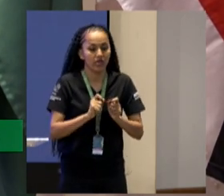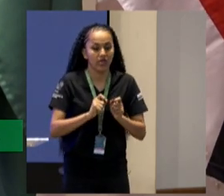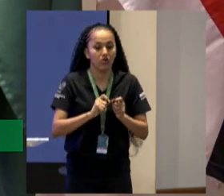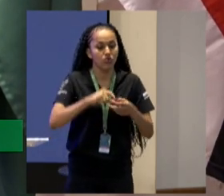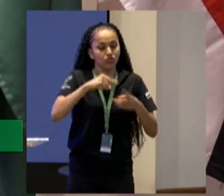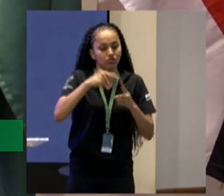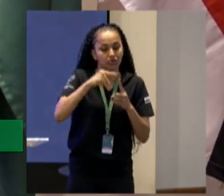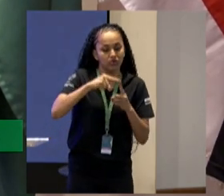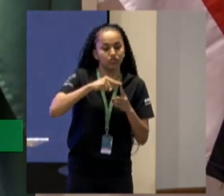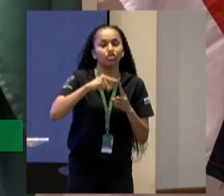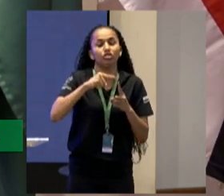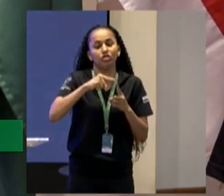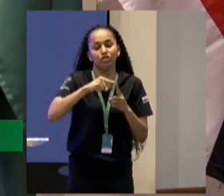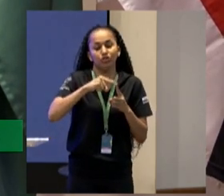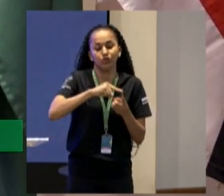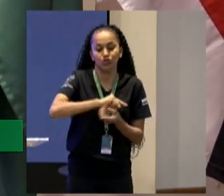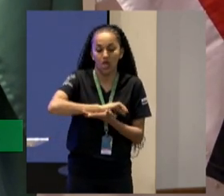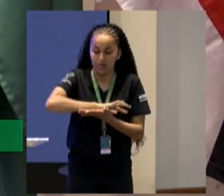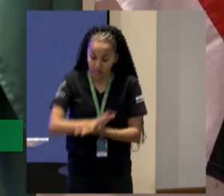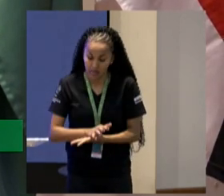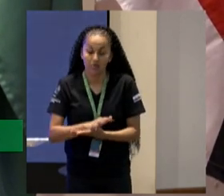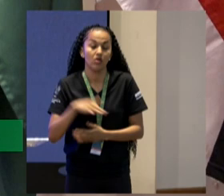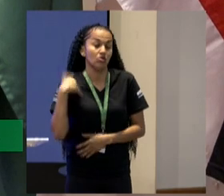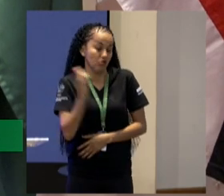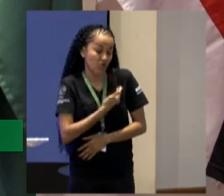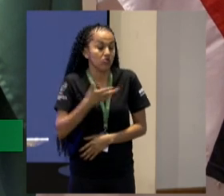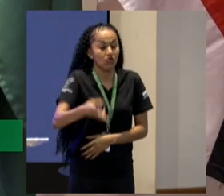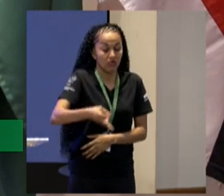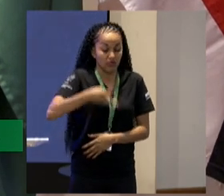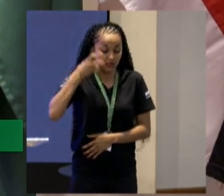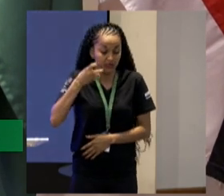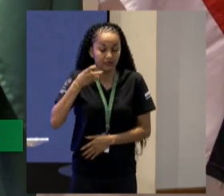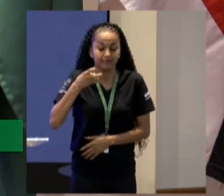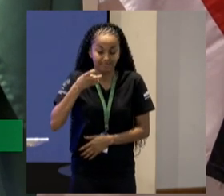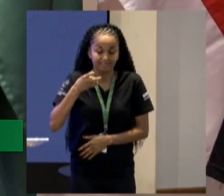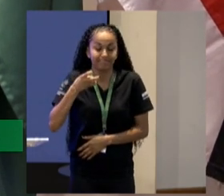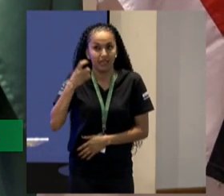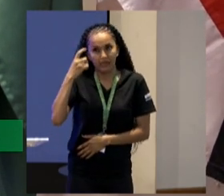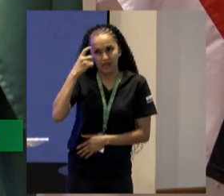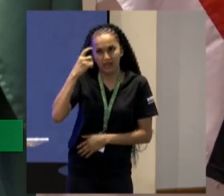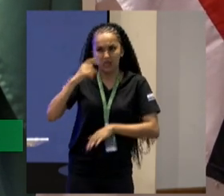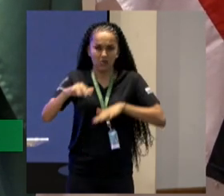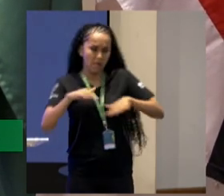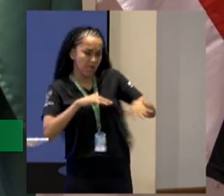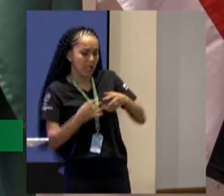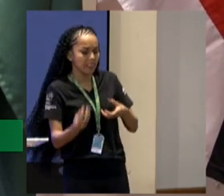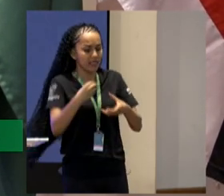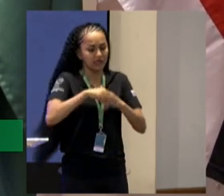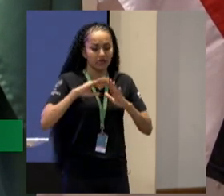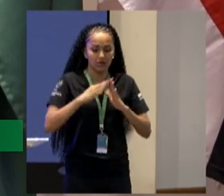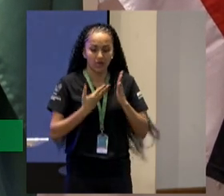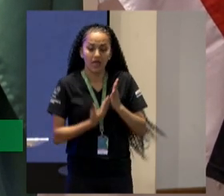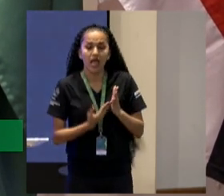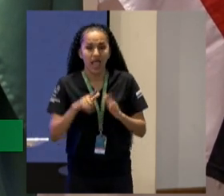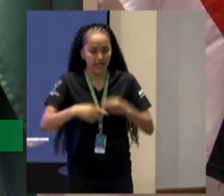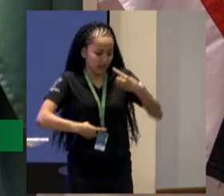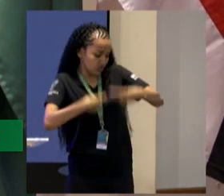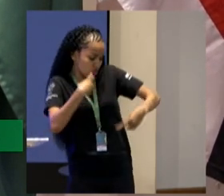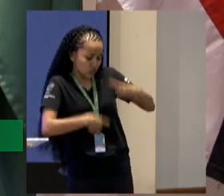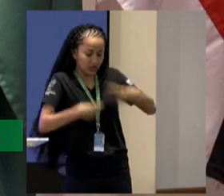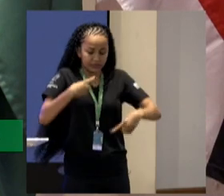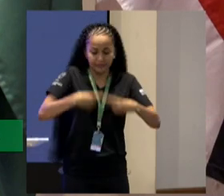racismo religioso. Né? Então a gente consegue, a gente percebe esse movimento dentro da escola, essa